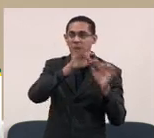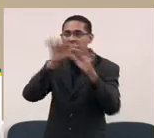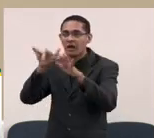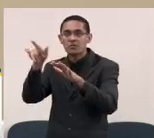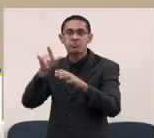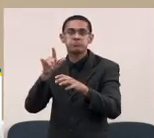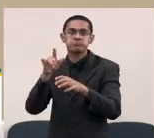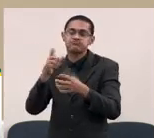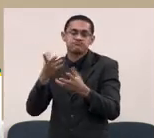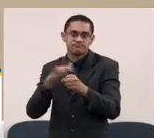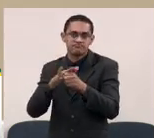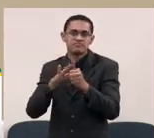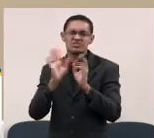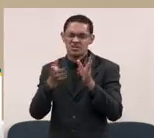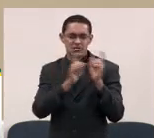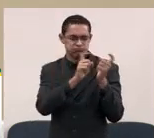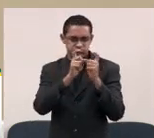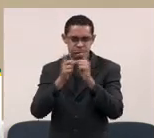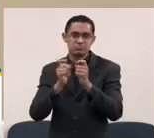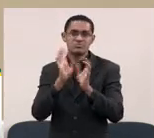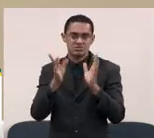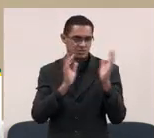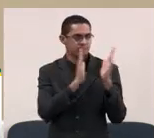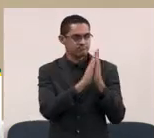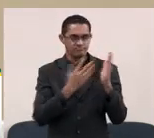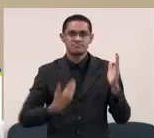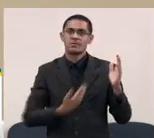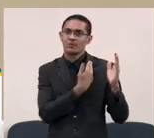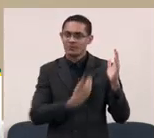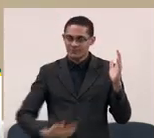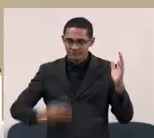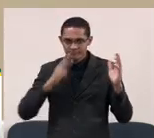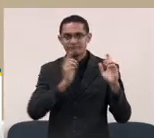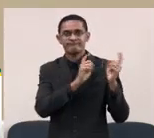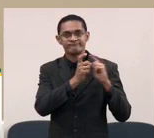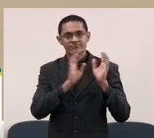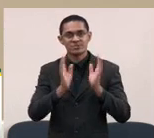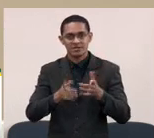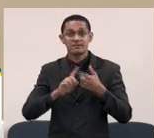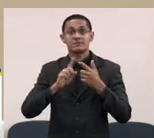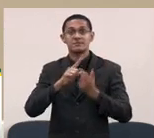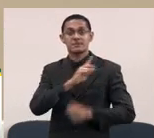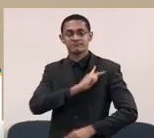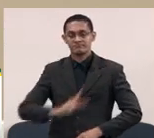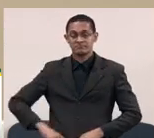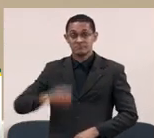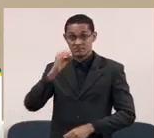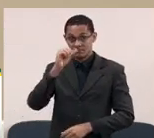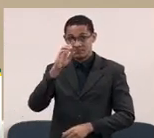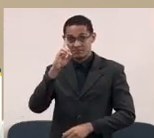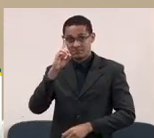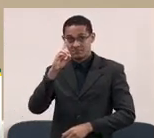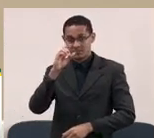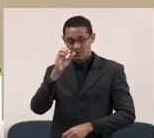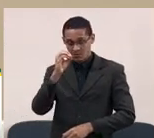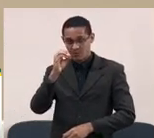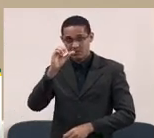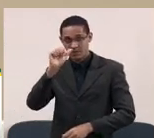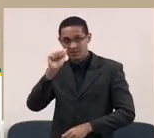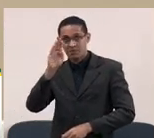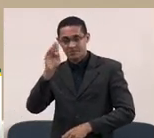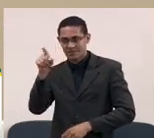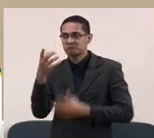demanda. Esse é um diálogo que já foi aberto ao governador, que foi aberto ao presidente da OAB, doutor Inei Brito, que acolheu com